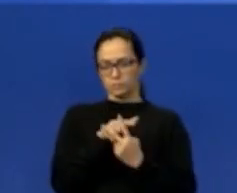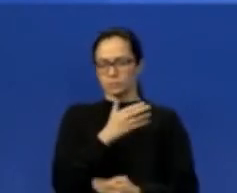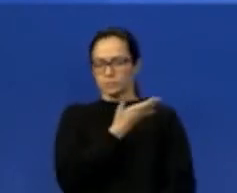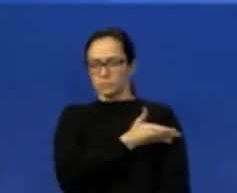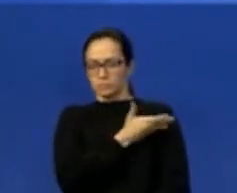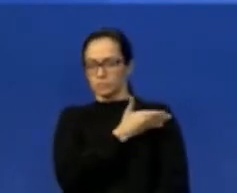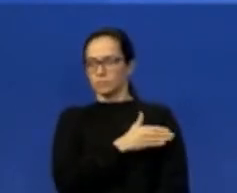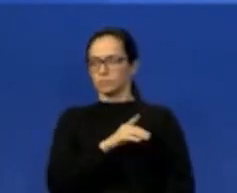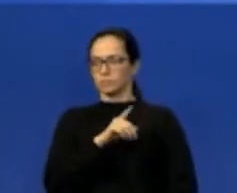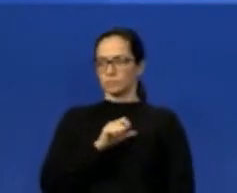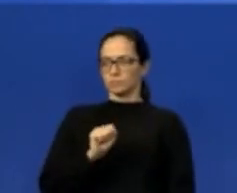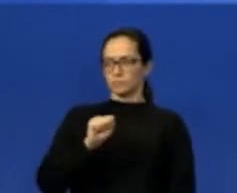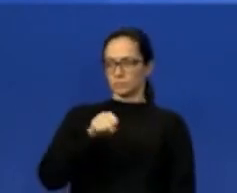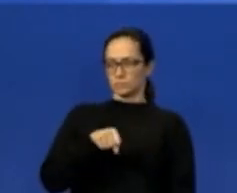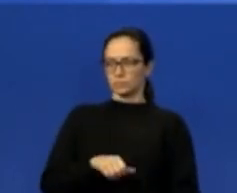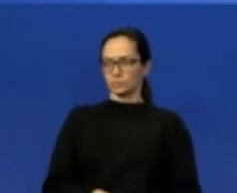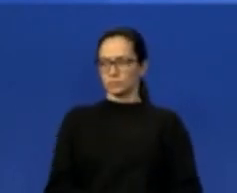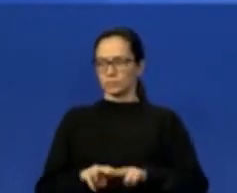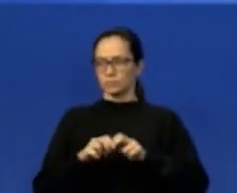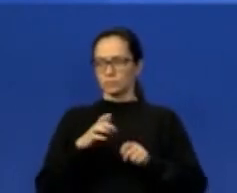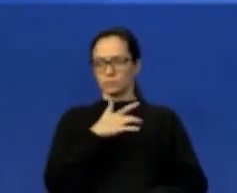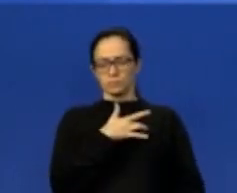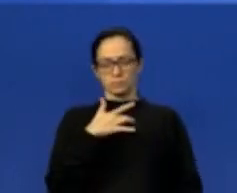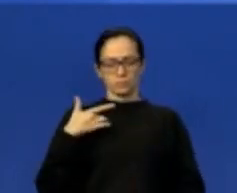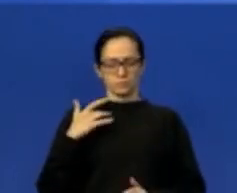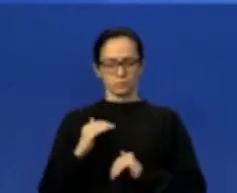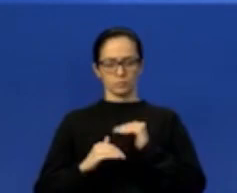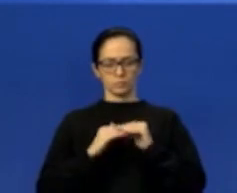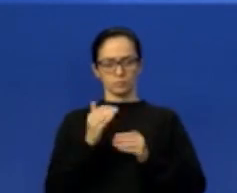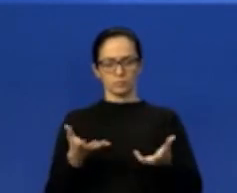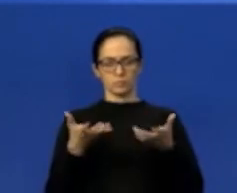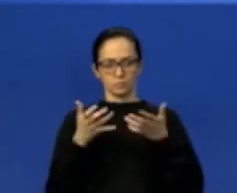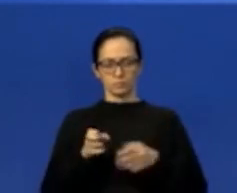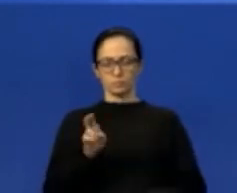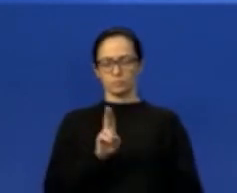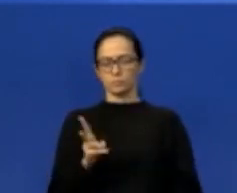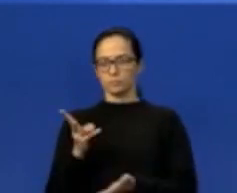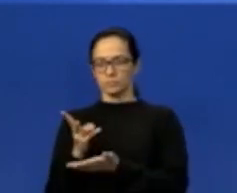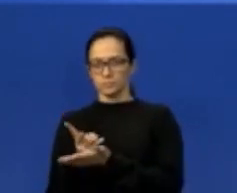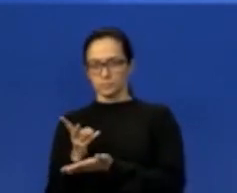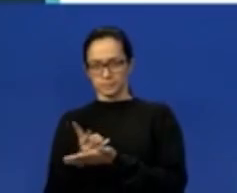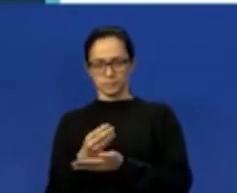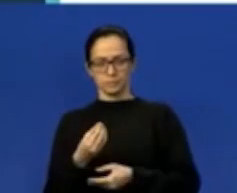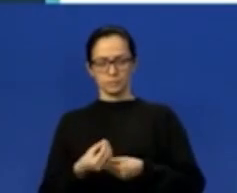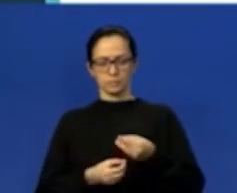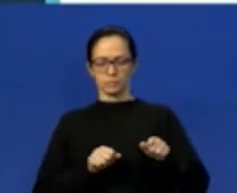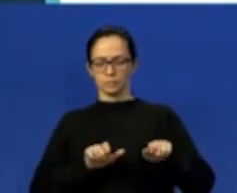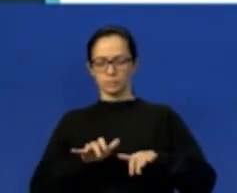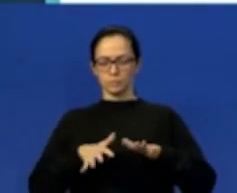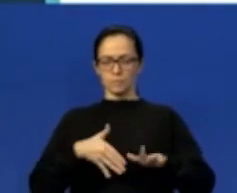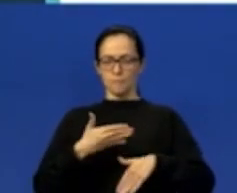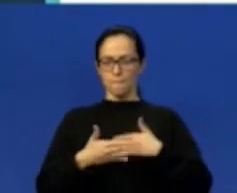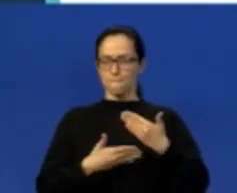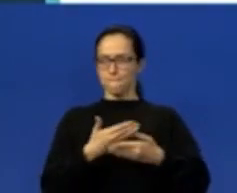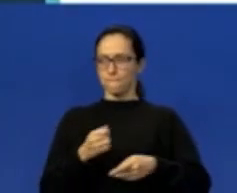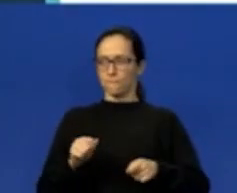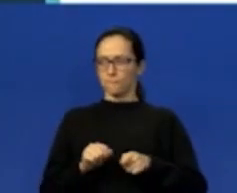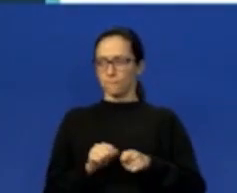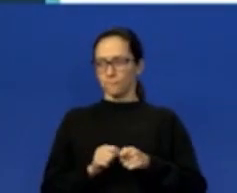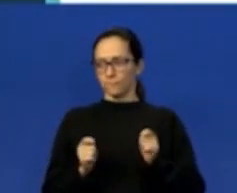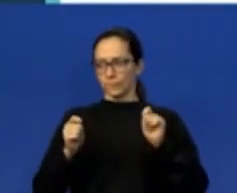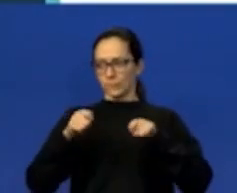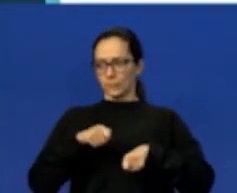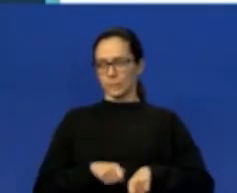Então, a busca pela saúde é muito grande, né? Então, os movimentos exóticos das academias, né, e também